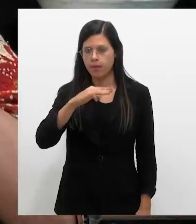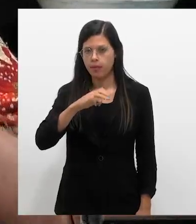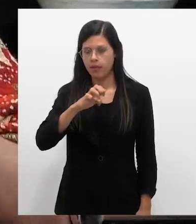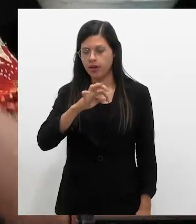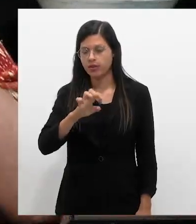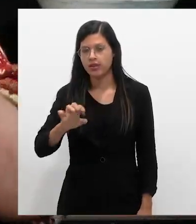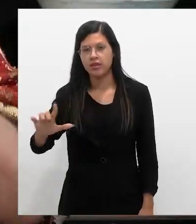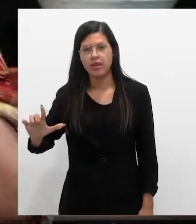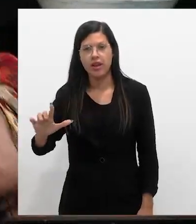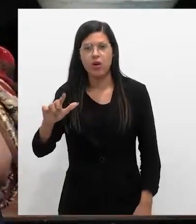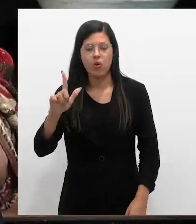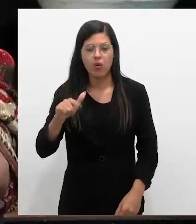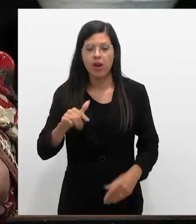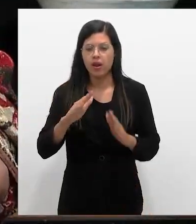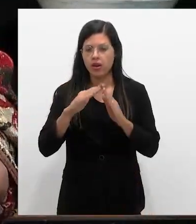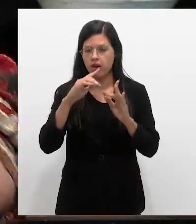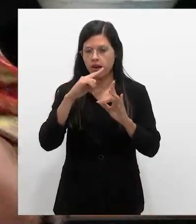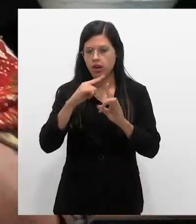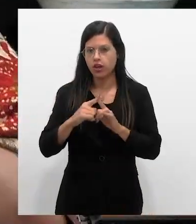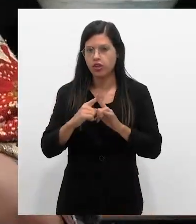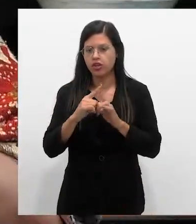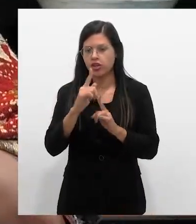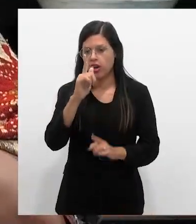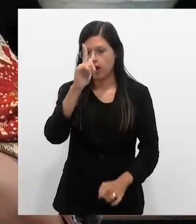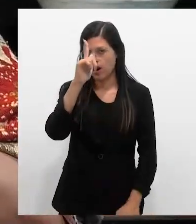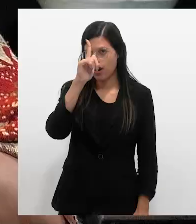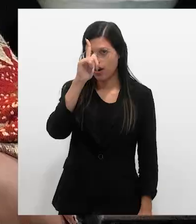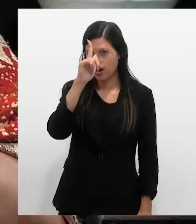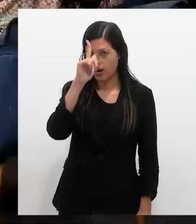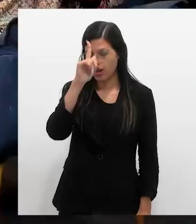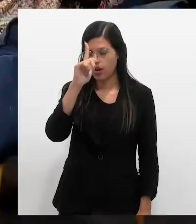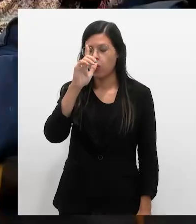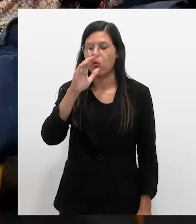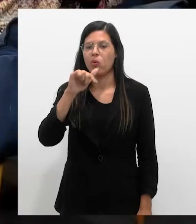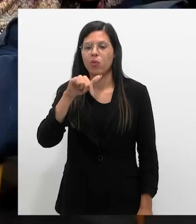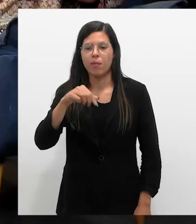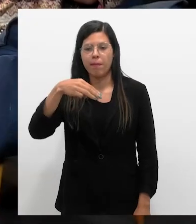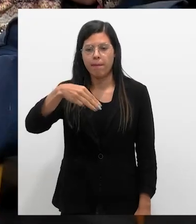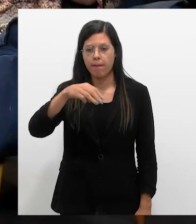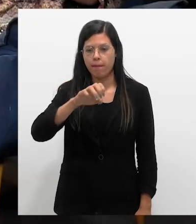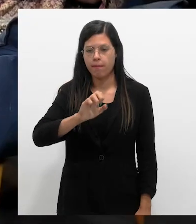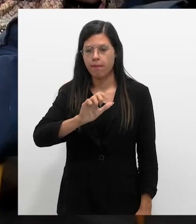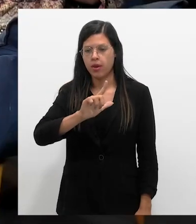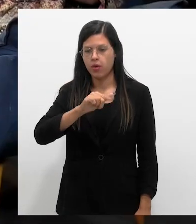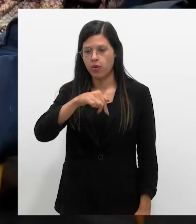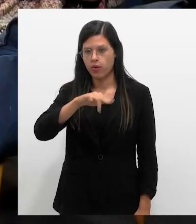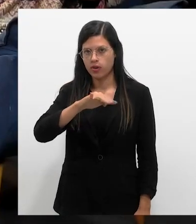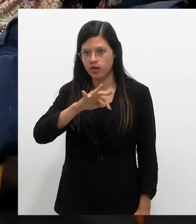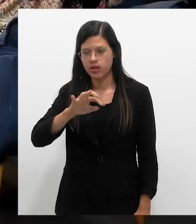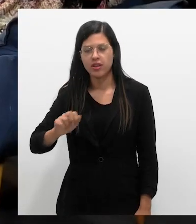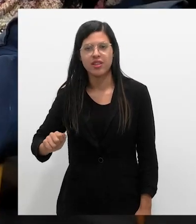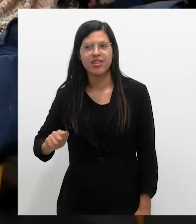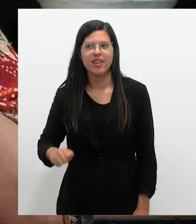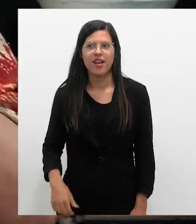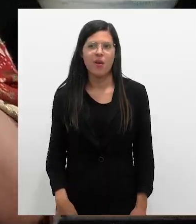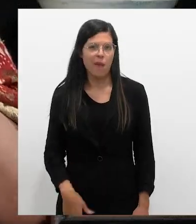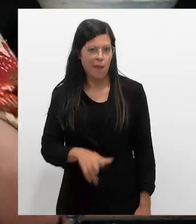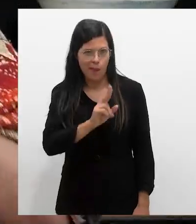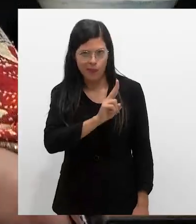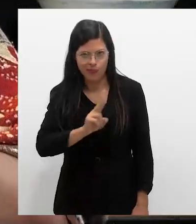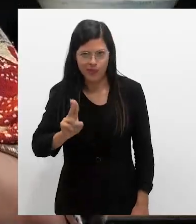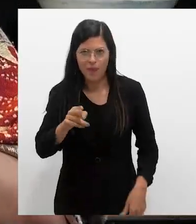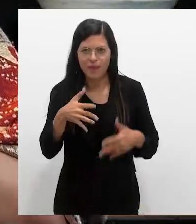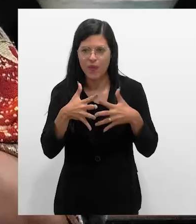Igreja Católica Grego-Melquita. Acertei, não é isso? Acertou, Luzia. Até o nome